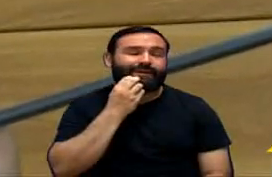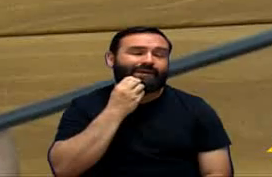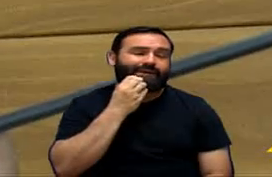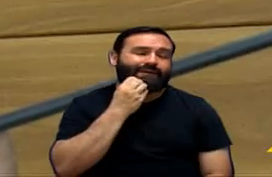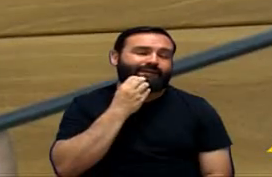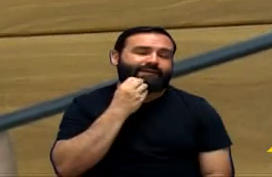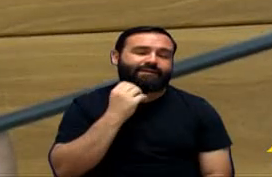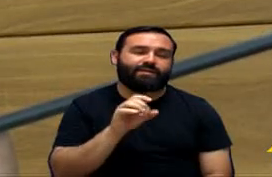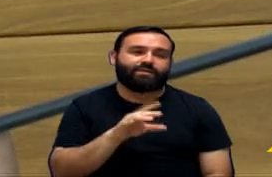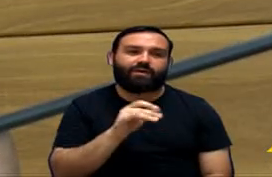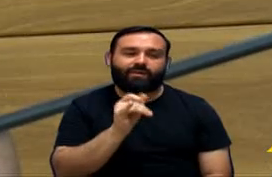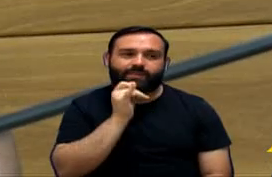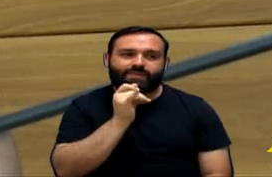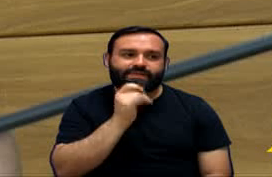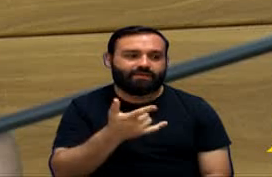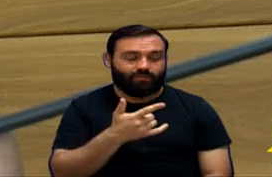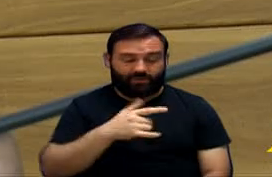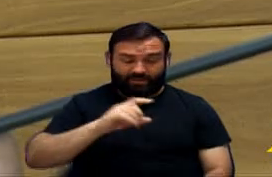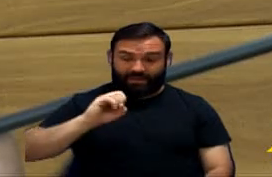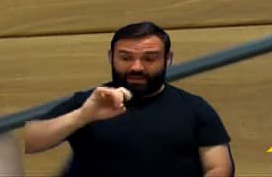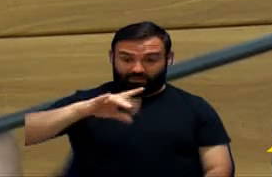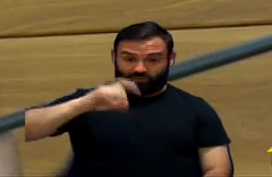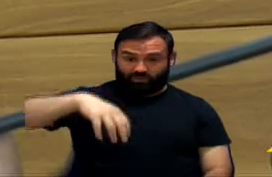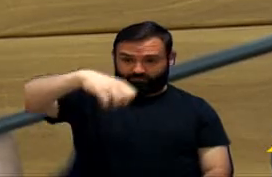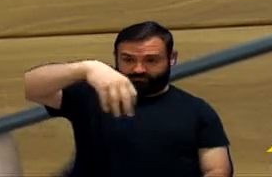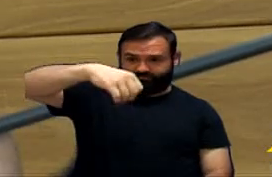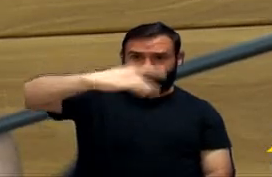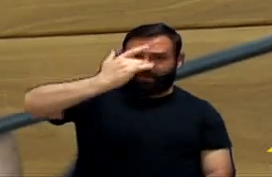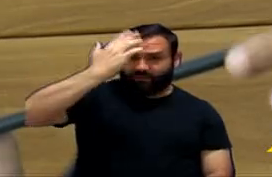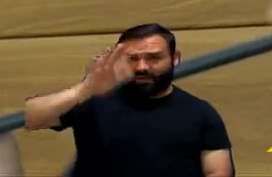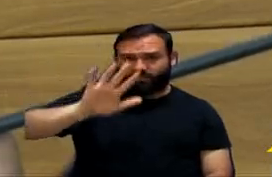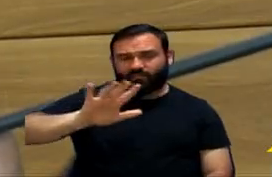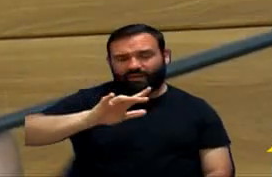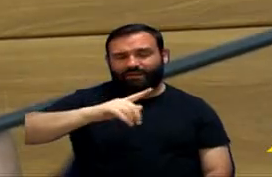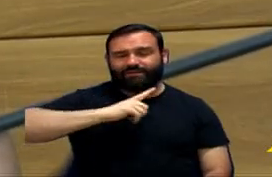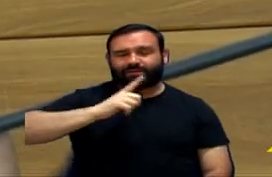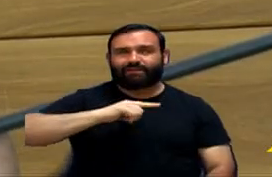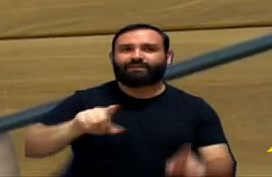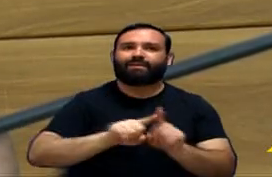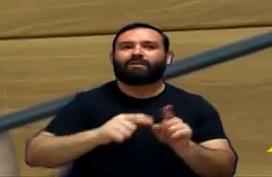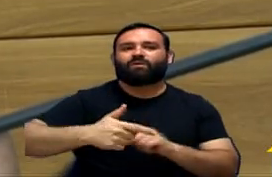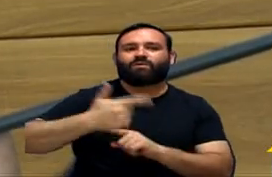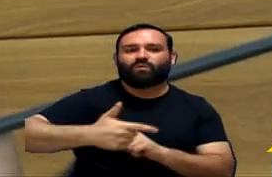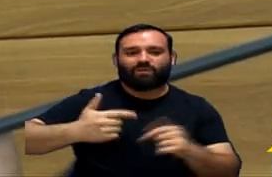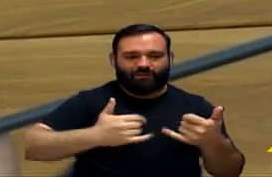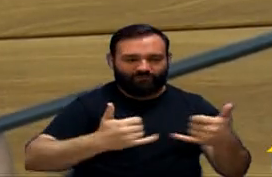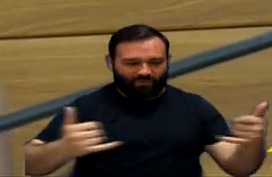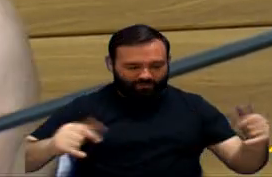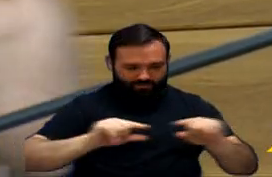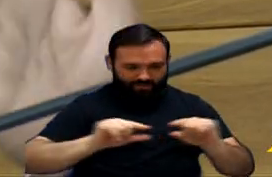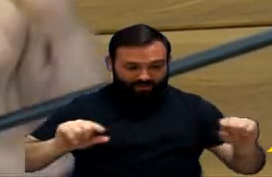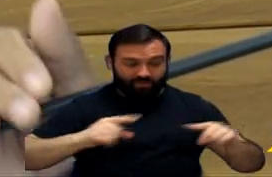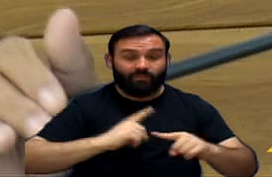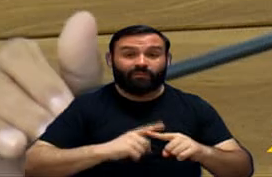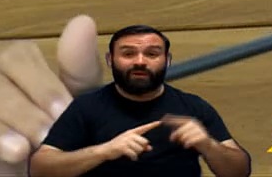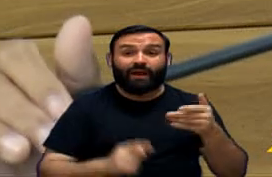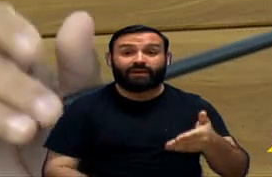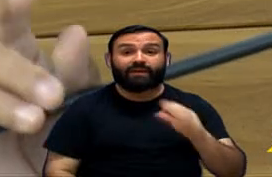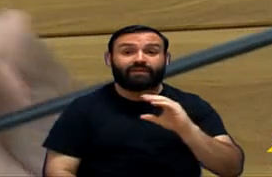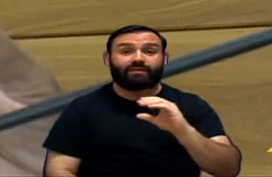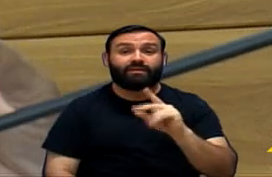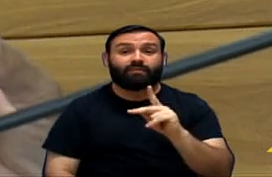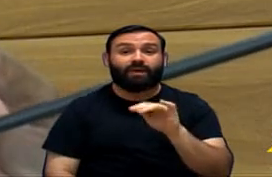do da do bracinho fosse o bracinho ficaria mais fácil né mas daí tem essa O segundário Ali que tem que é onde que a